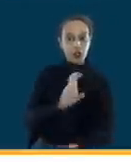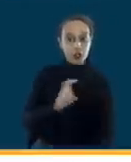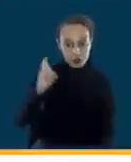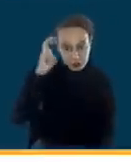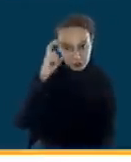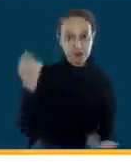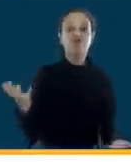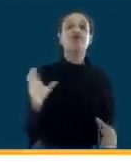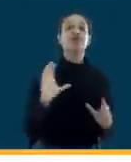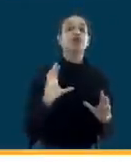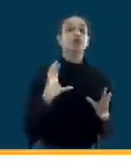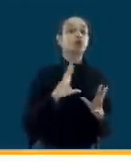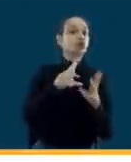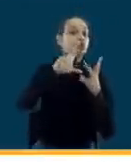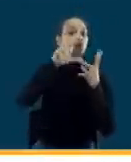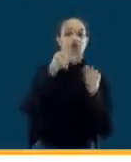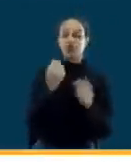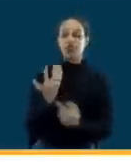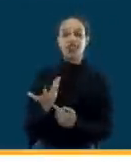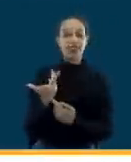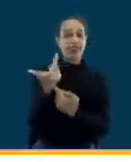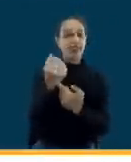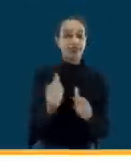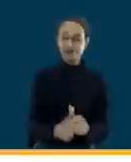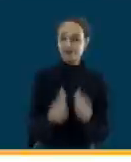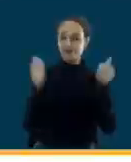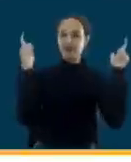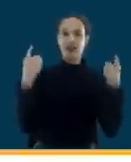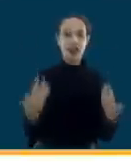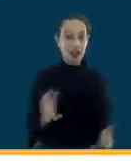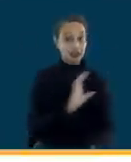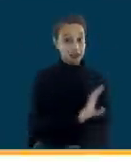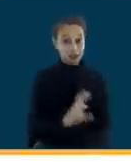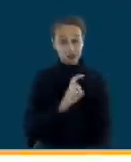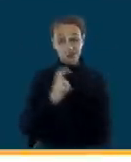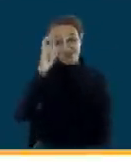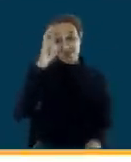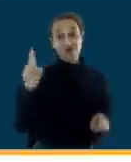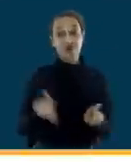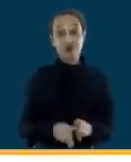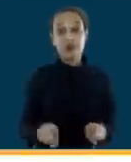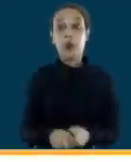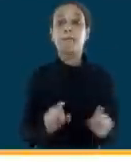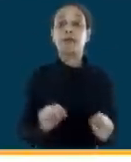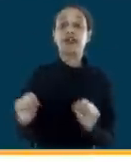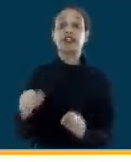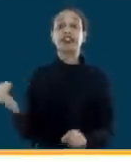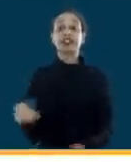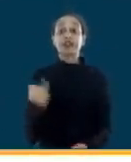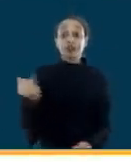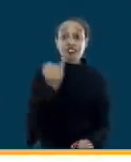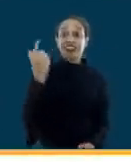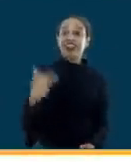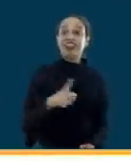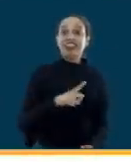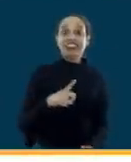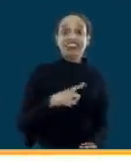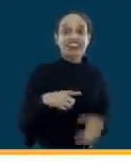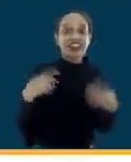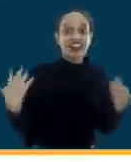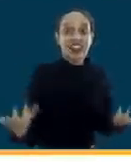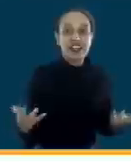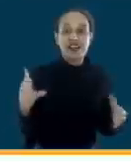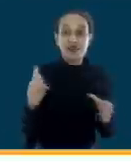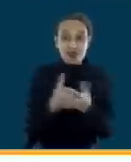das artes, de modo geral, e com o mundo da cultura. Por isso, é muito importante a gente estar inserido